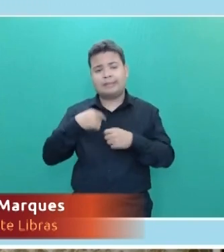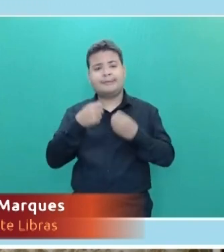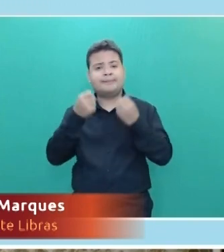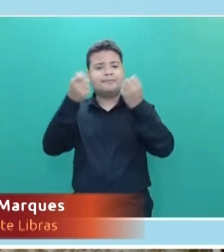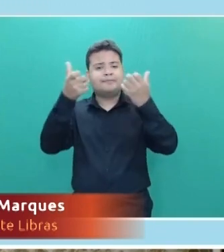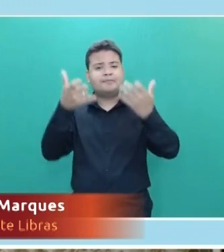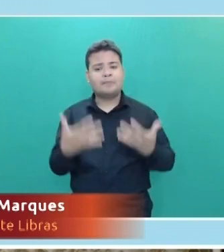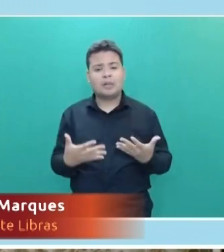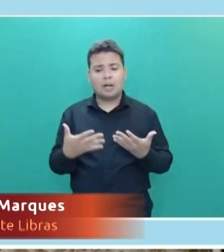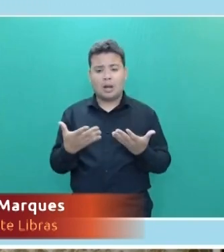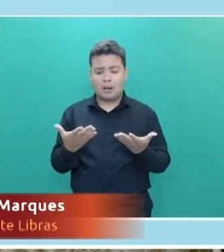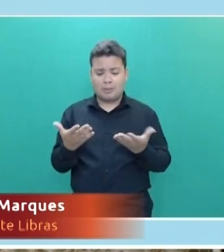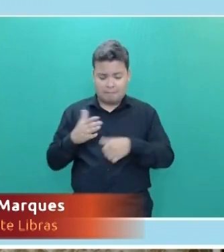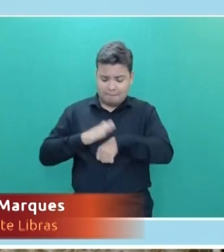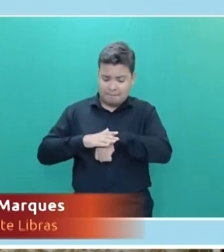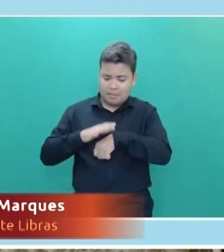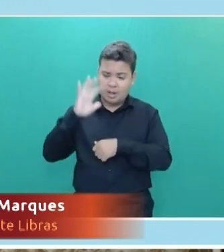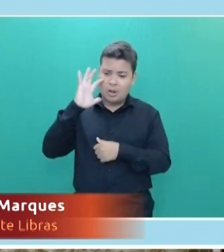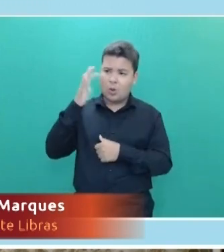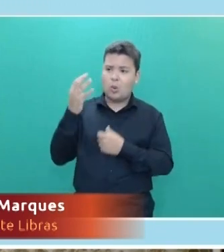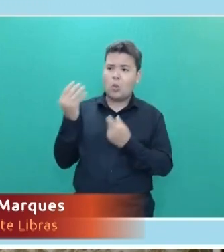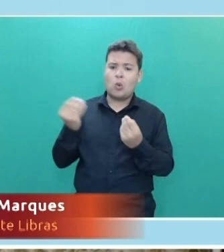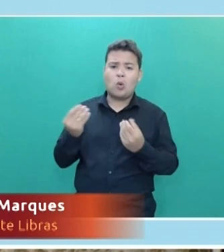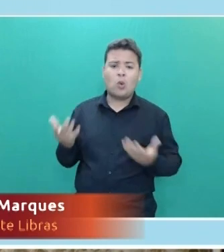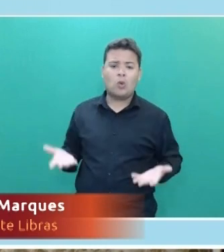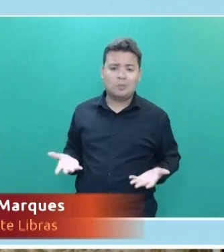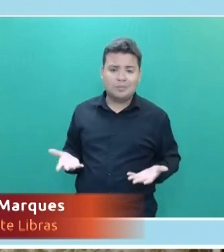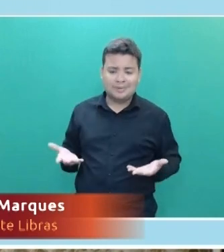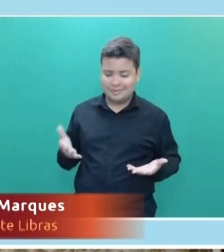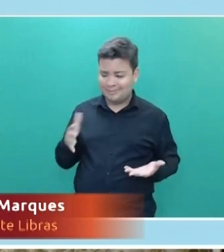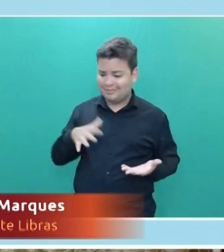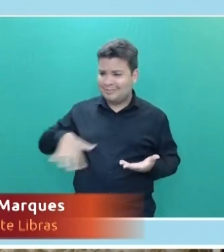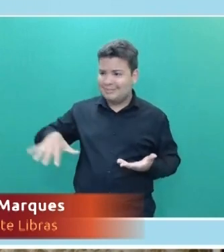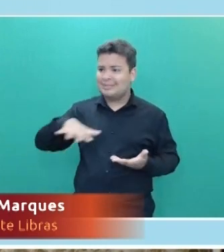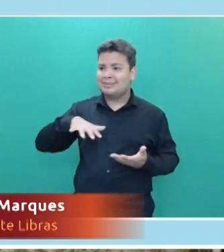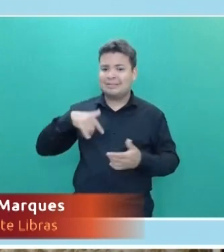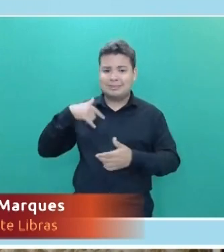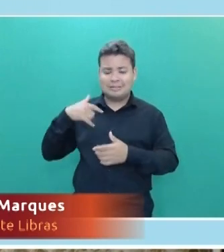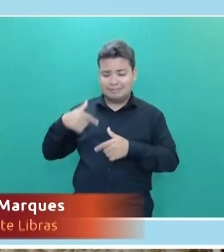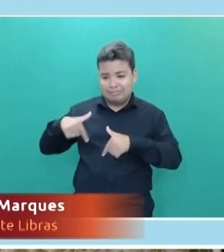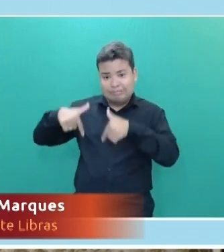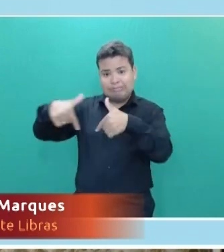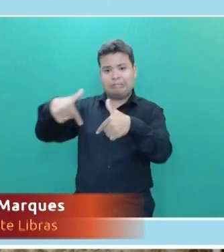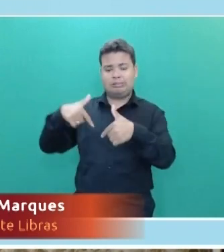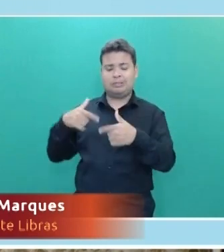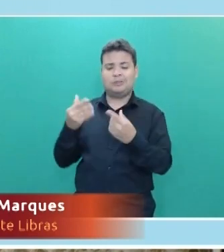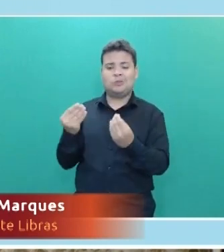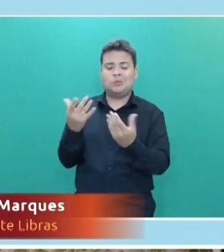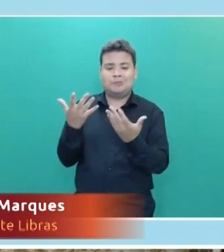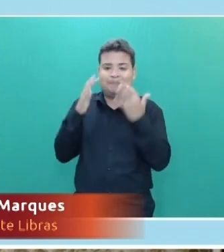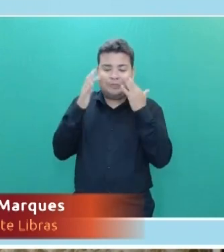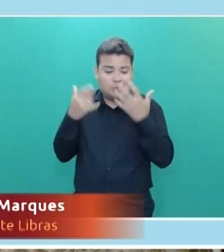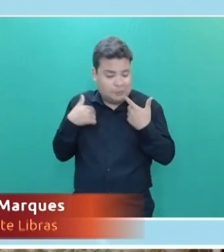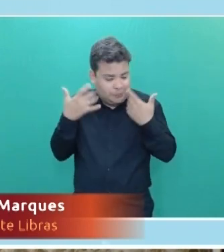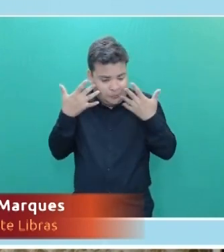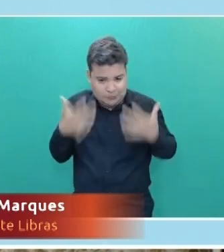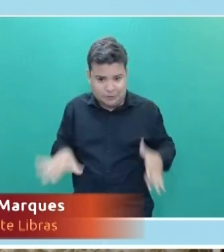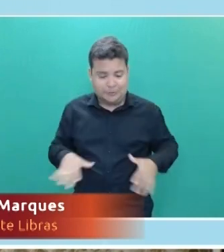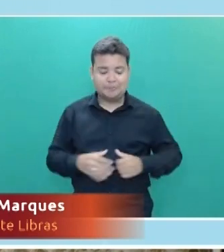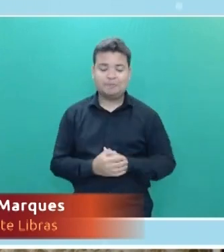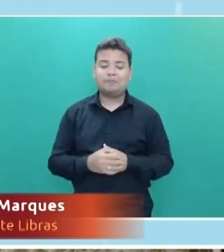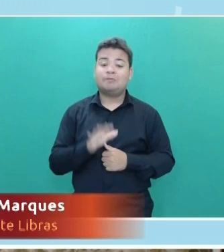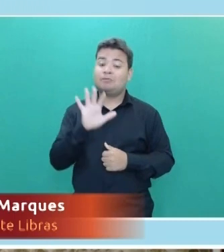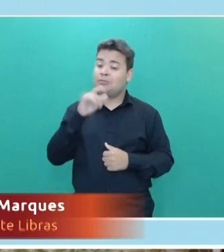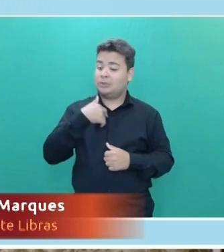o que fazer com esse movimento todo. O que eu sei, até onde eu sei, é que esse